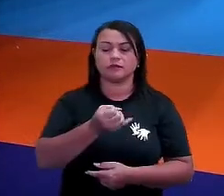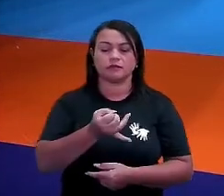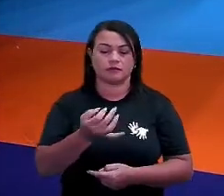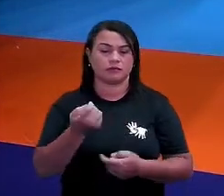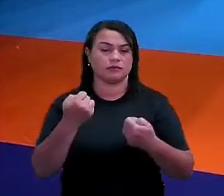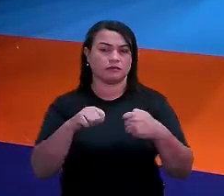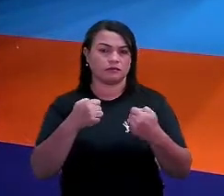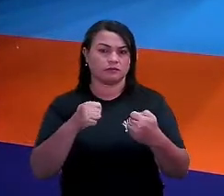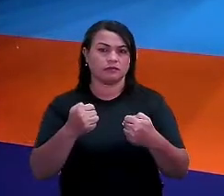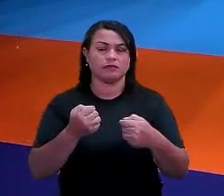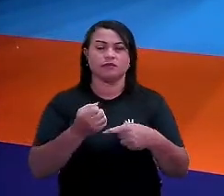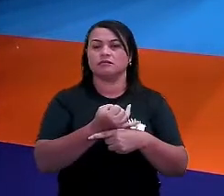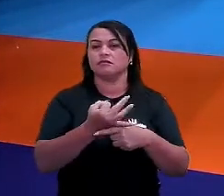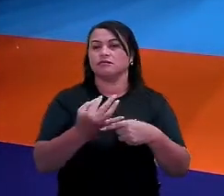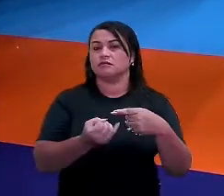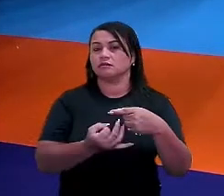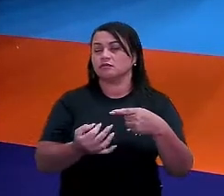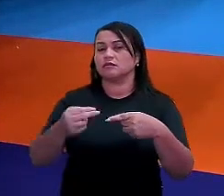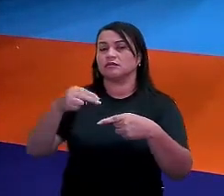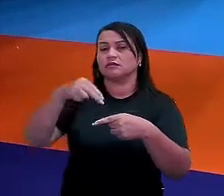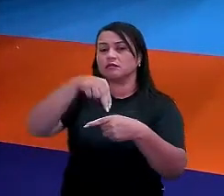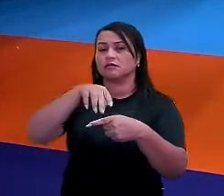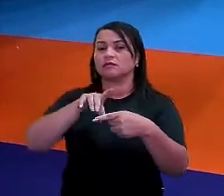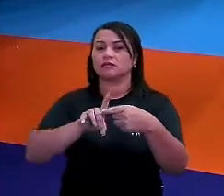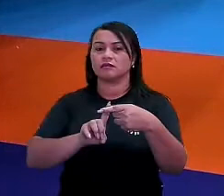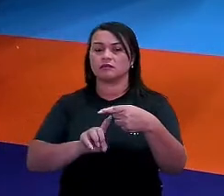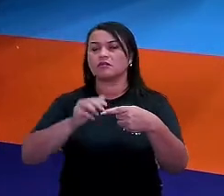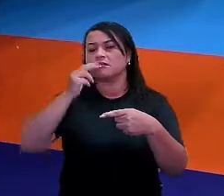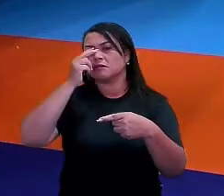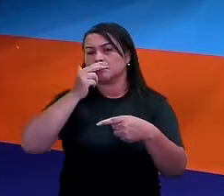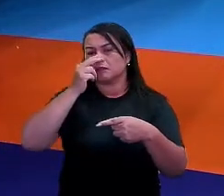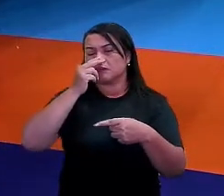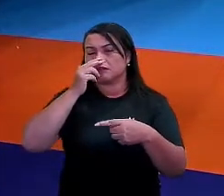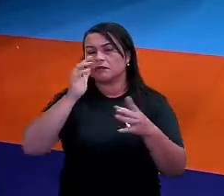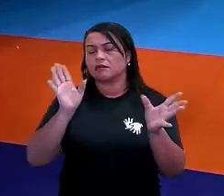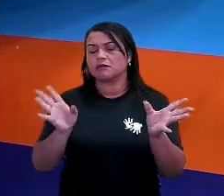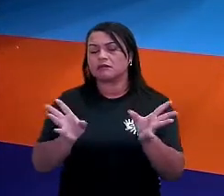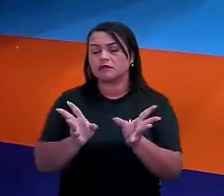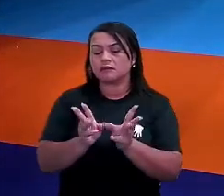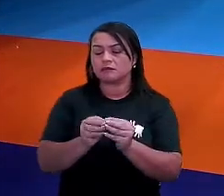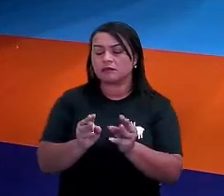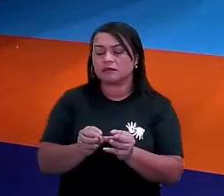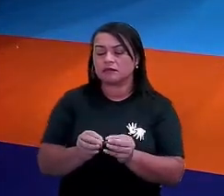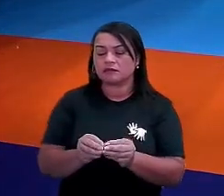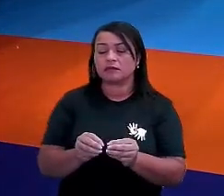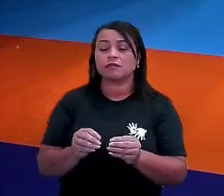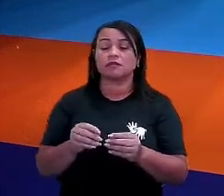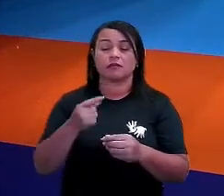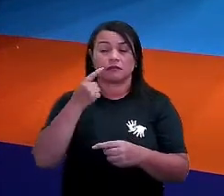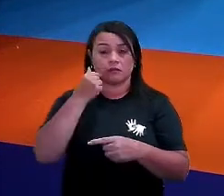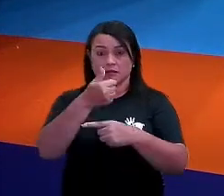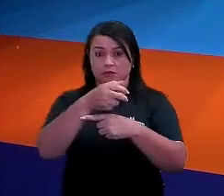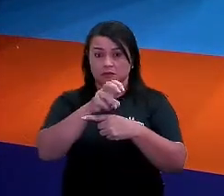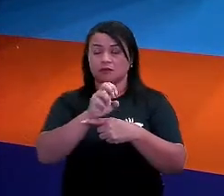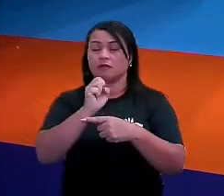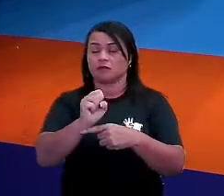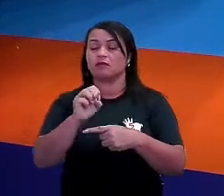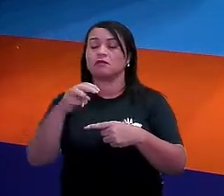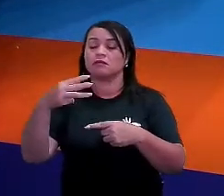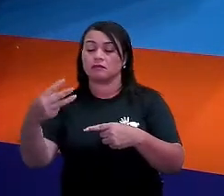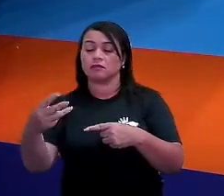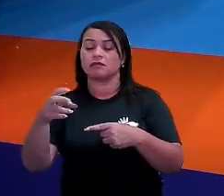fração em que o numerador e o denominador têm o mesmo valor para fazer essa simplificação. 15 eu posso por 3 e posso por